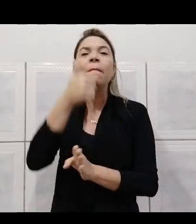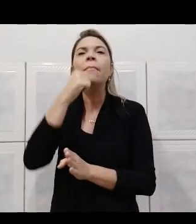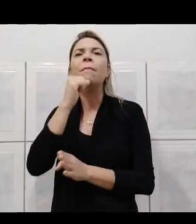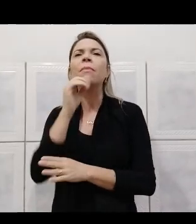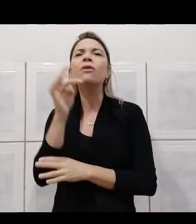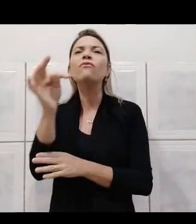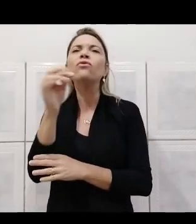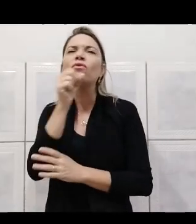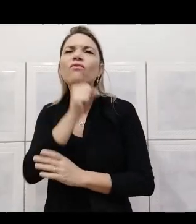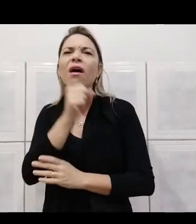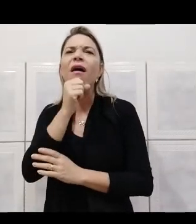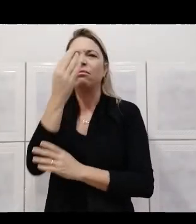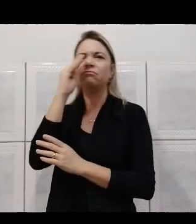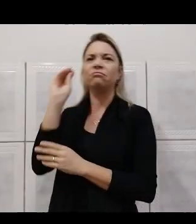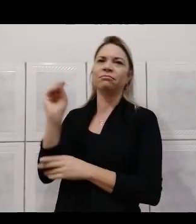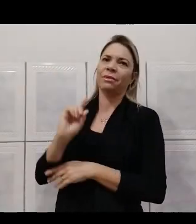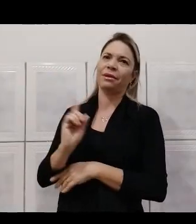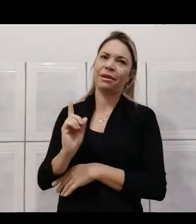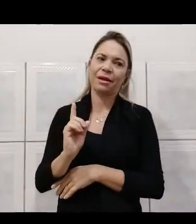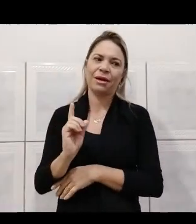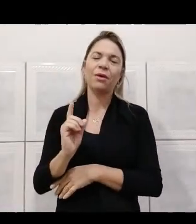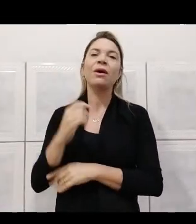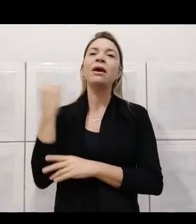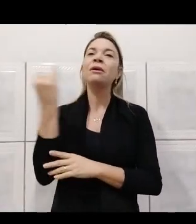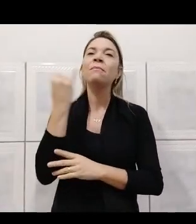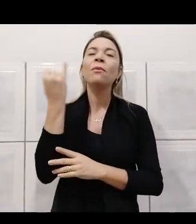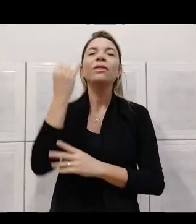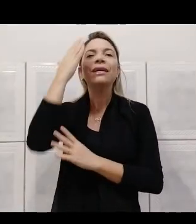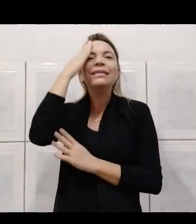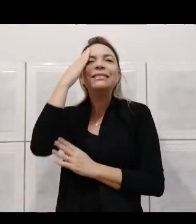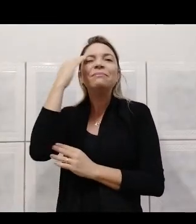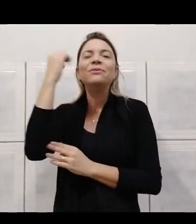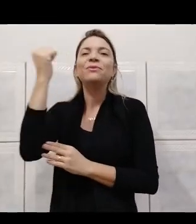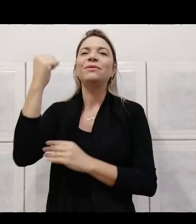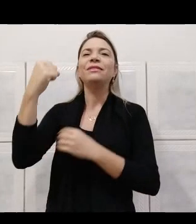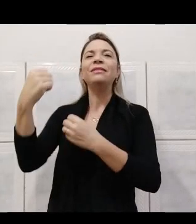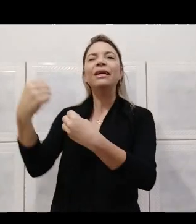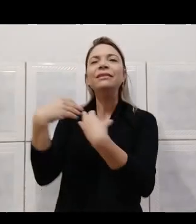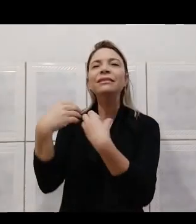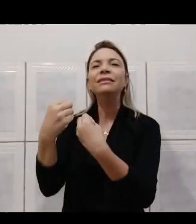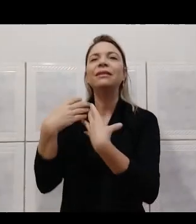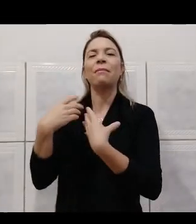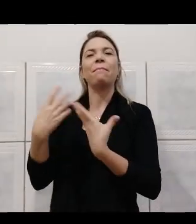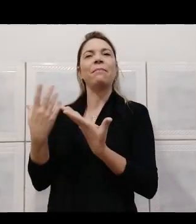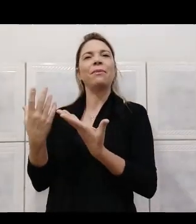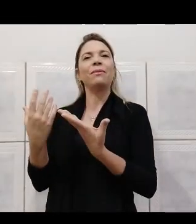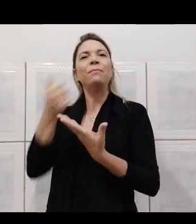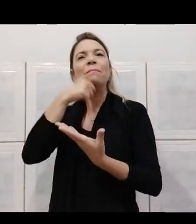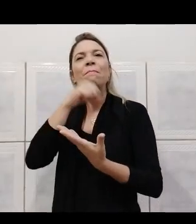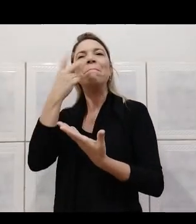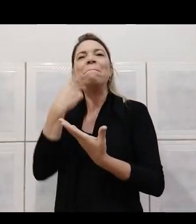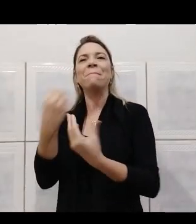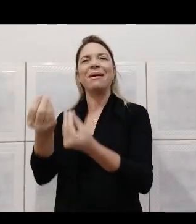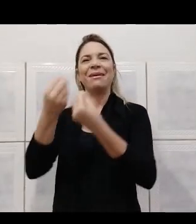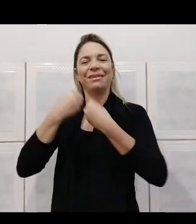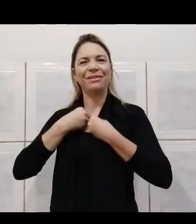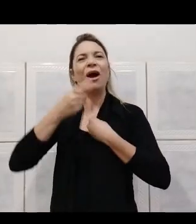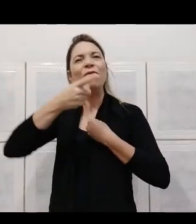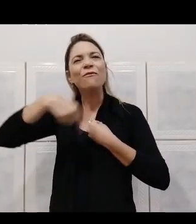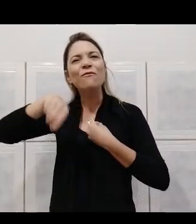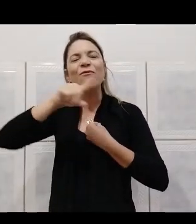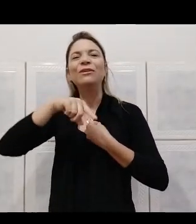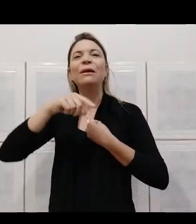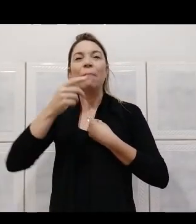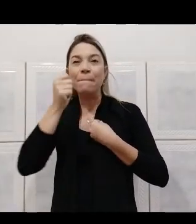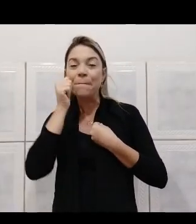não a vendas. Compra a sabedoria e a instrução e o entendimento. Grandemente se regozijará o pai do justo,